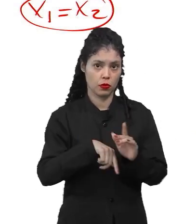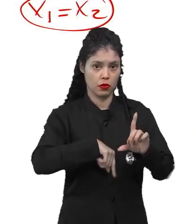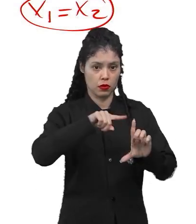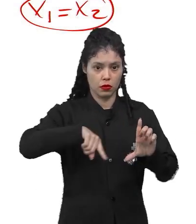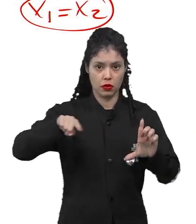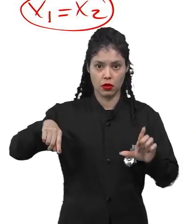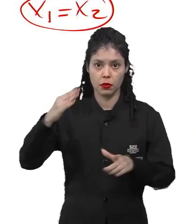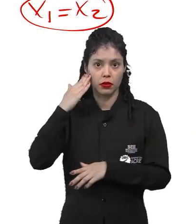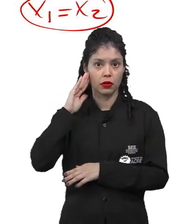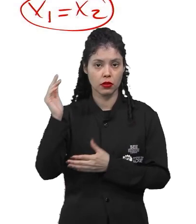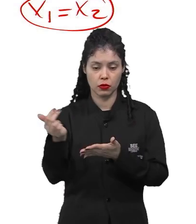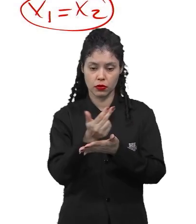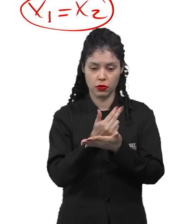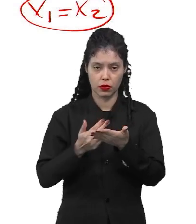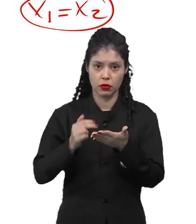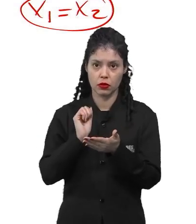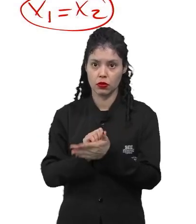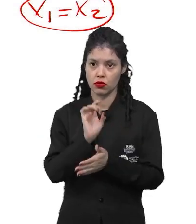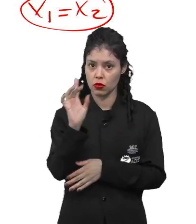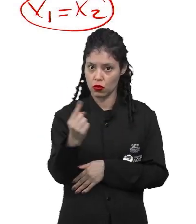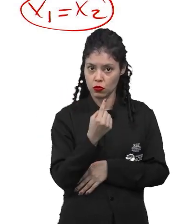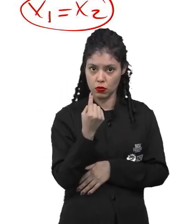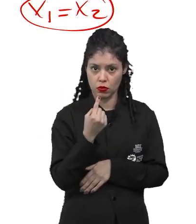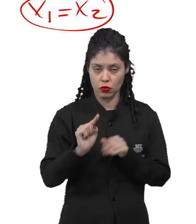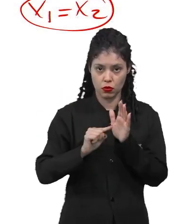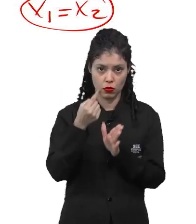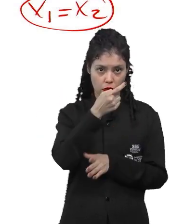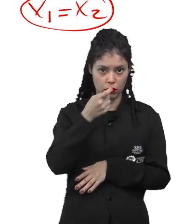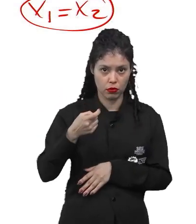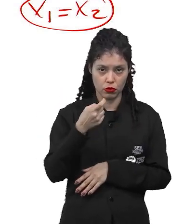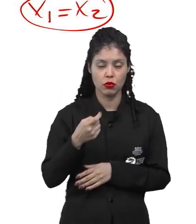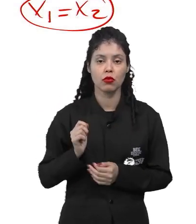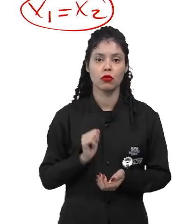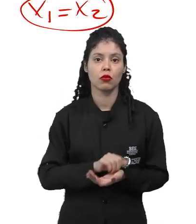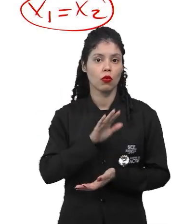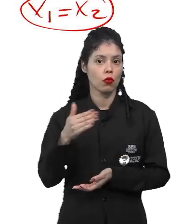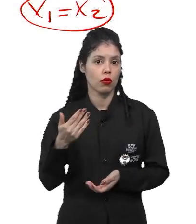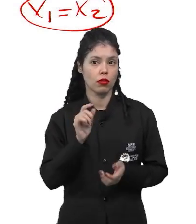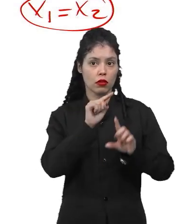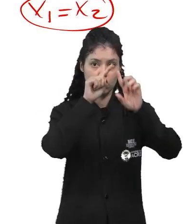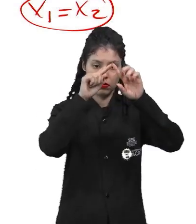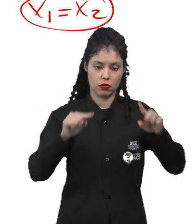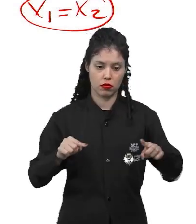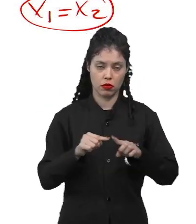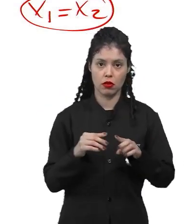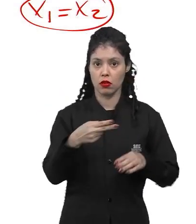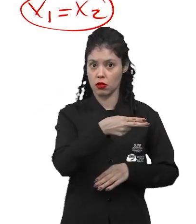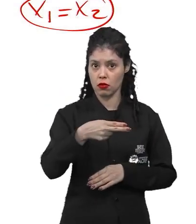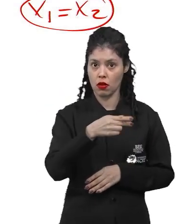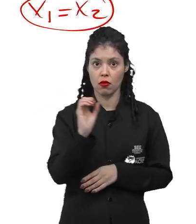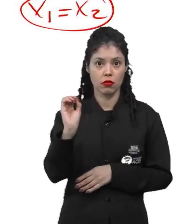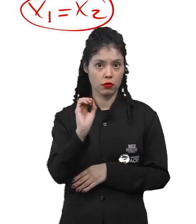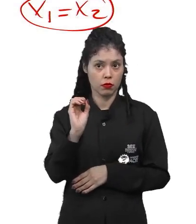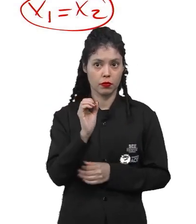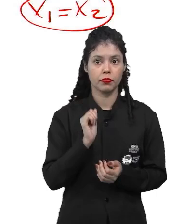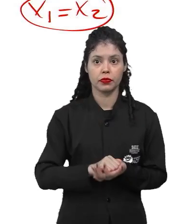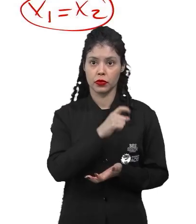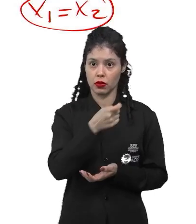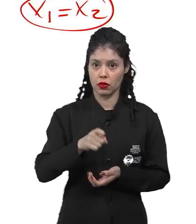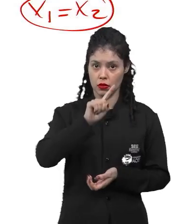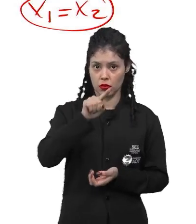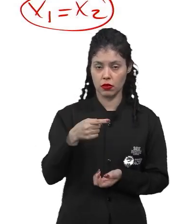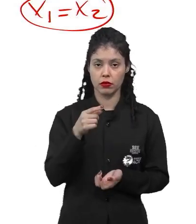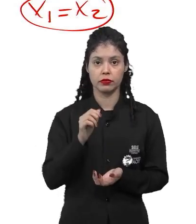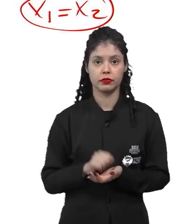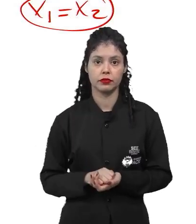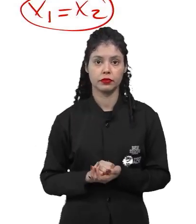entender o desenho. Ele só tocou na reta x, ó, uma vez, tá vendo? Quando isso acontece, o delta é igual a zero, tá bom? Ou seja, x' vai ser igual a x